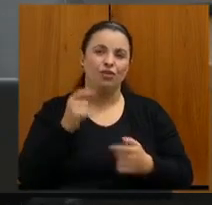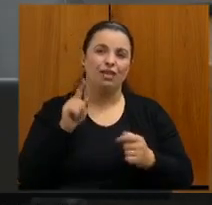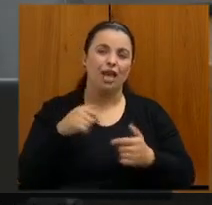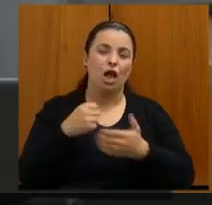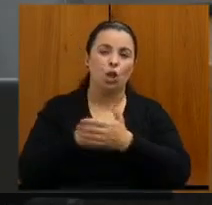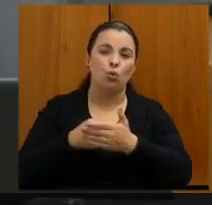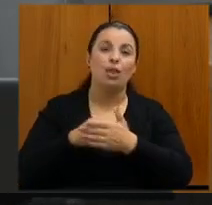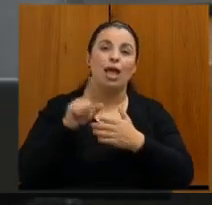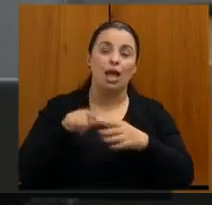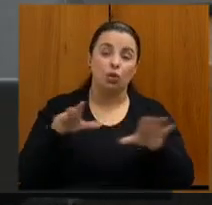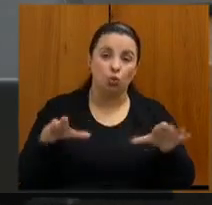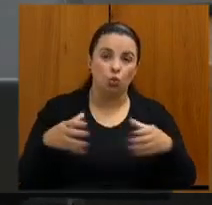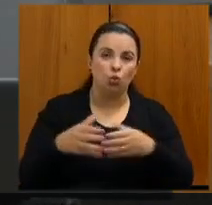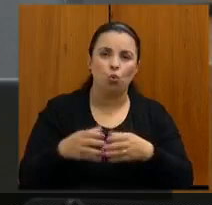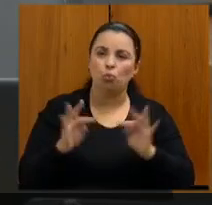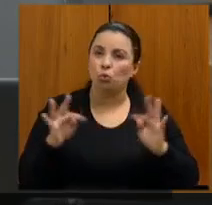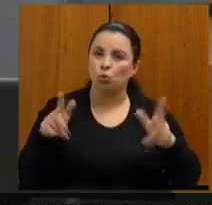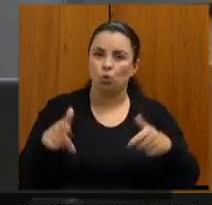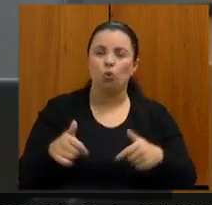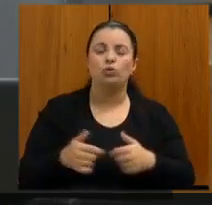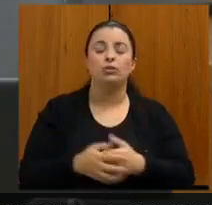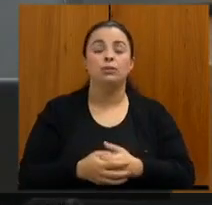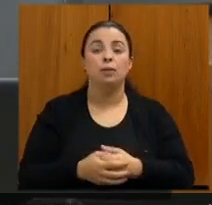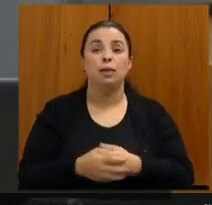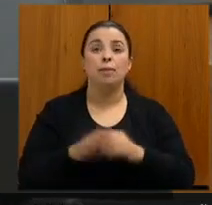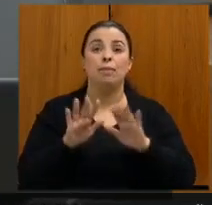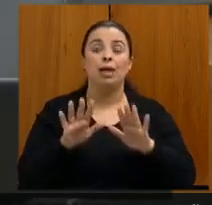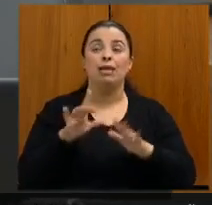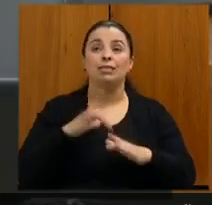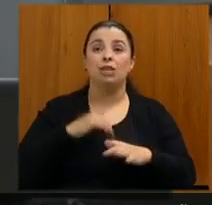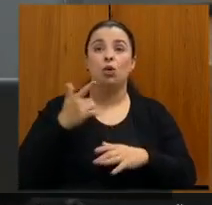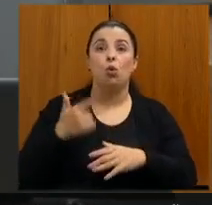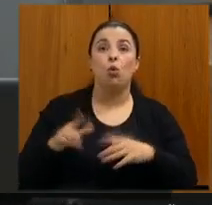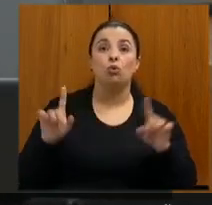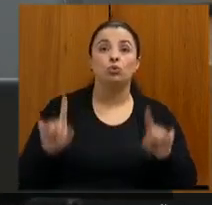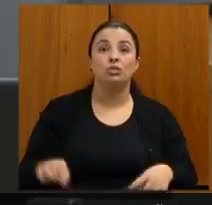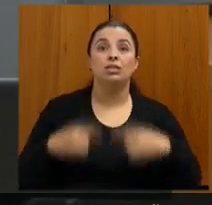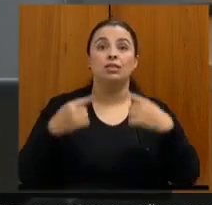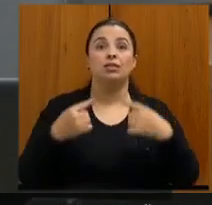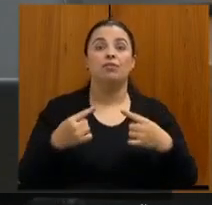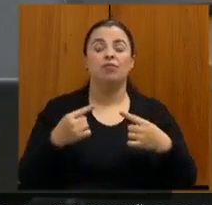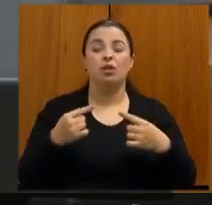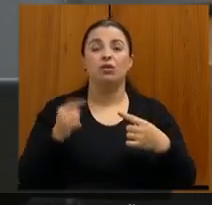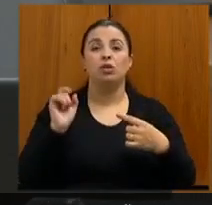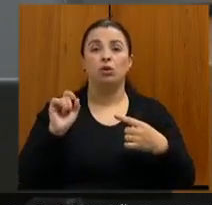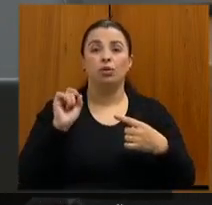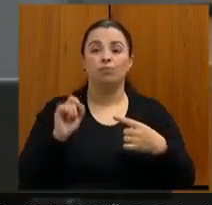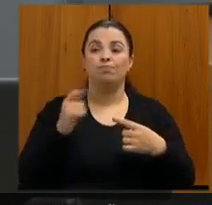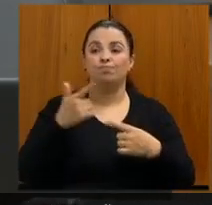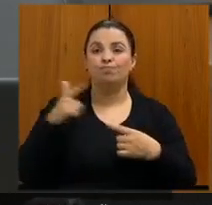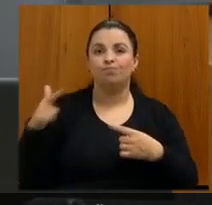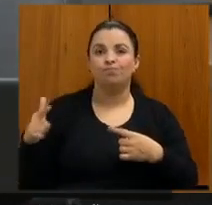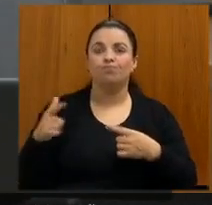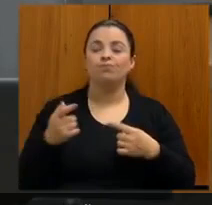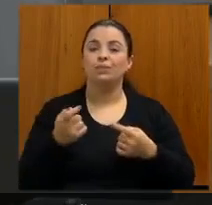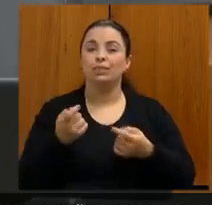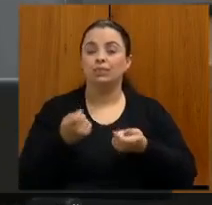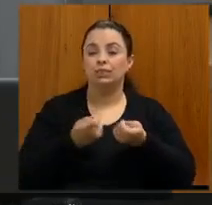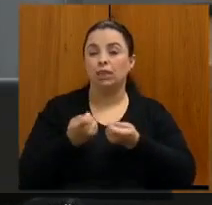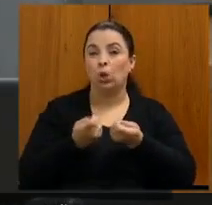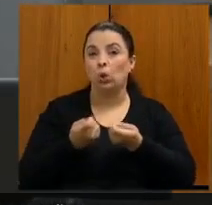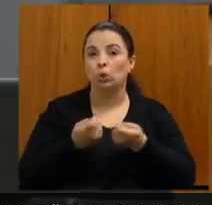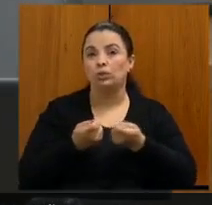Não é disso que se trata por outro lado a gente tem aí outros Desafios que é outras negociações e que